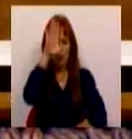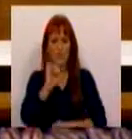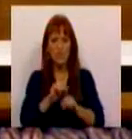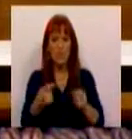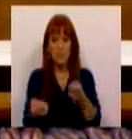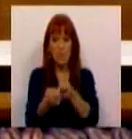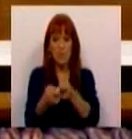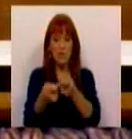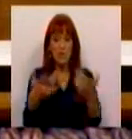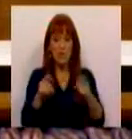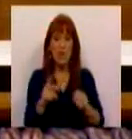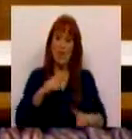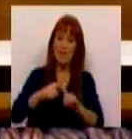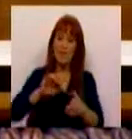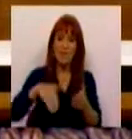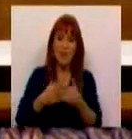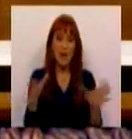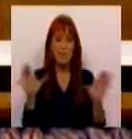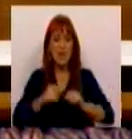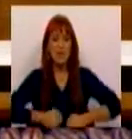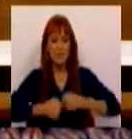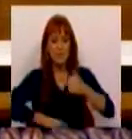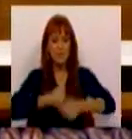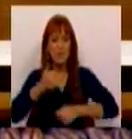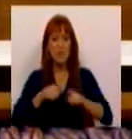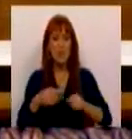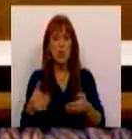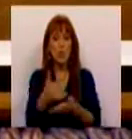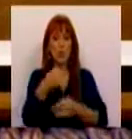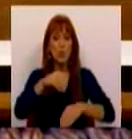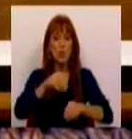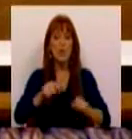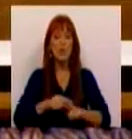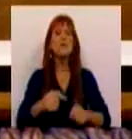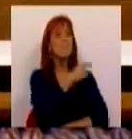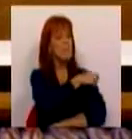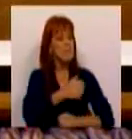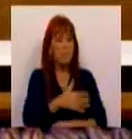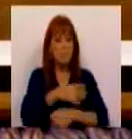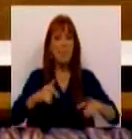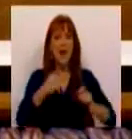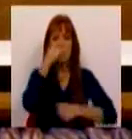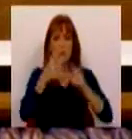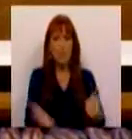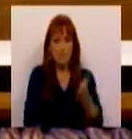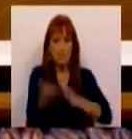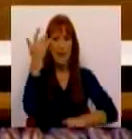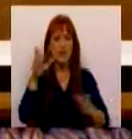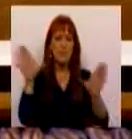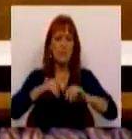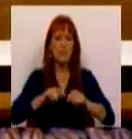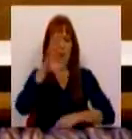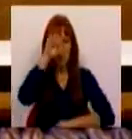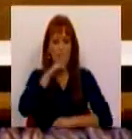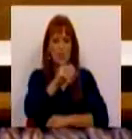de proximidade, privilegiando um uso mais eficiente dos recursos locais e uma maior representatividade das suas populações. Mais